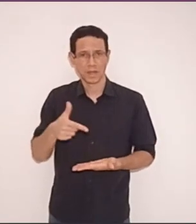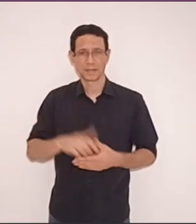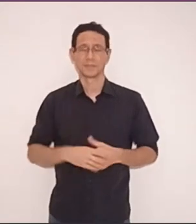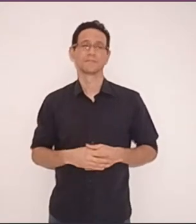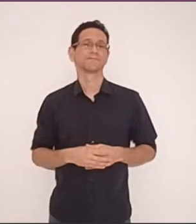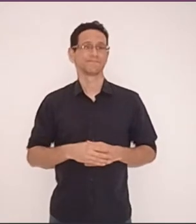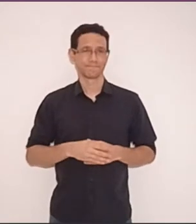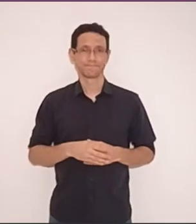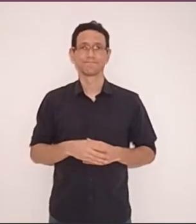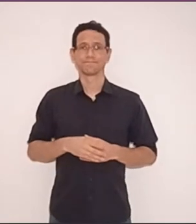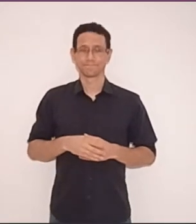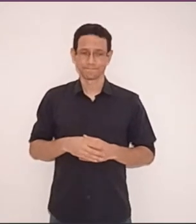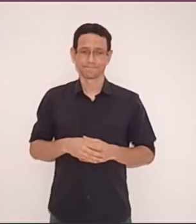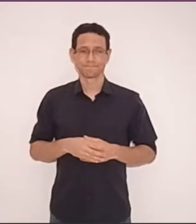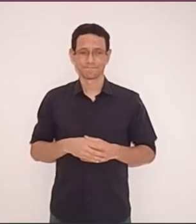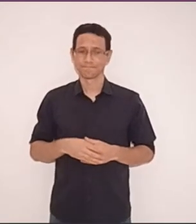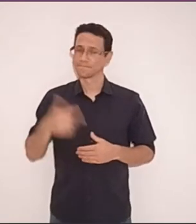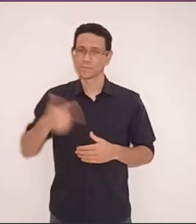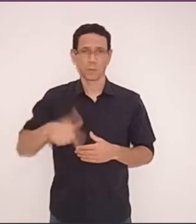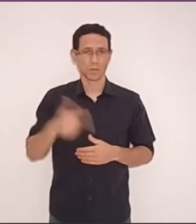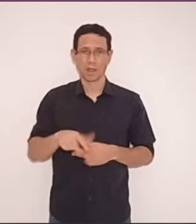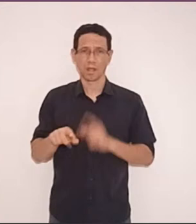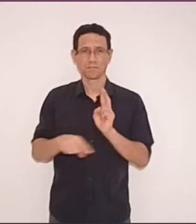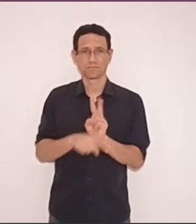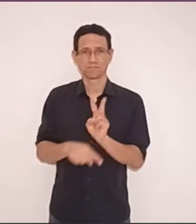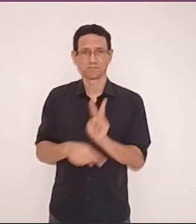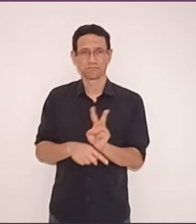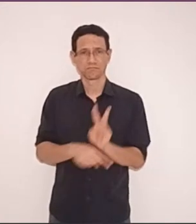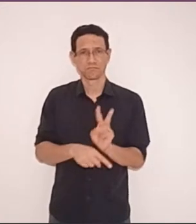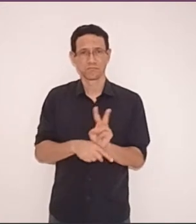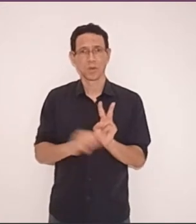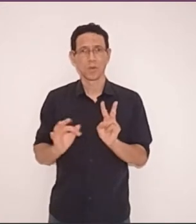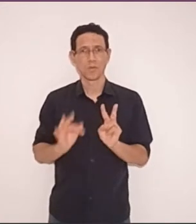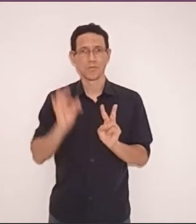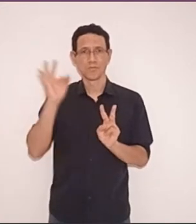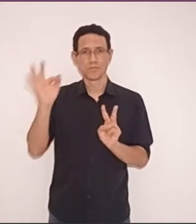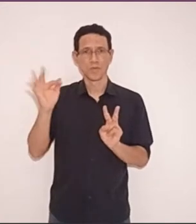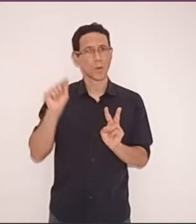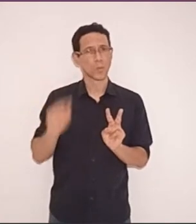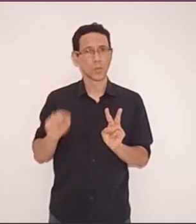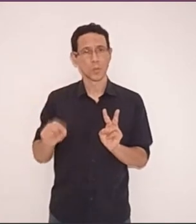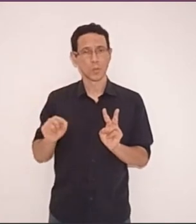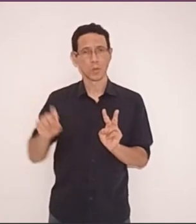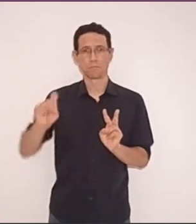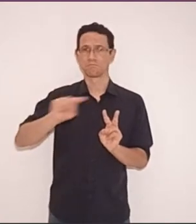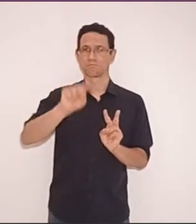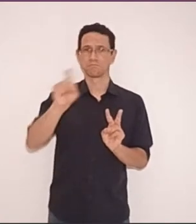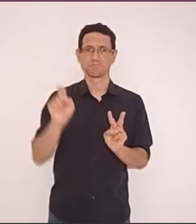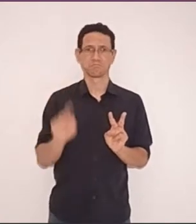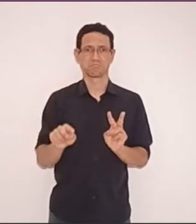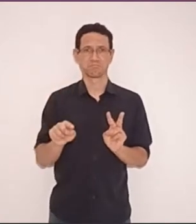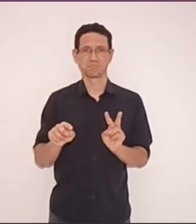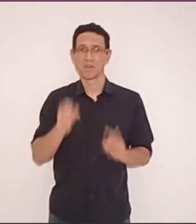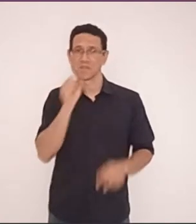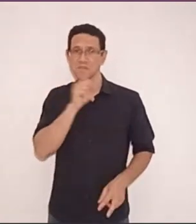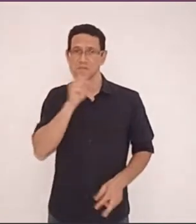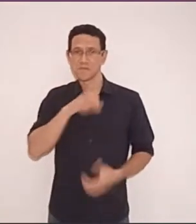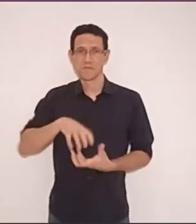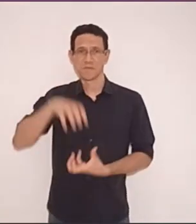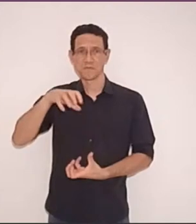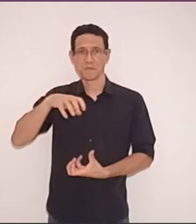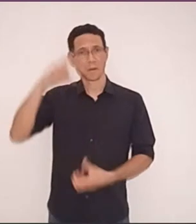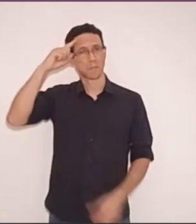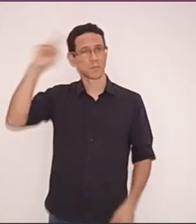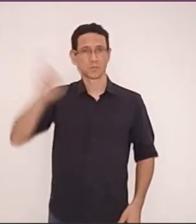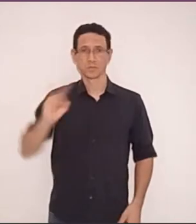terem nenhum tipo de proteção sequer futuro né como tivesse a vida delas quando envelhecer como que